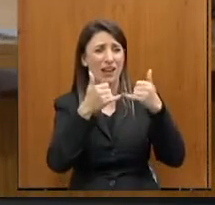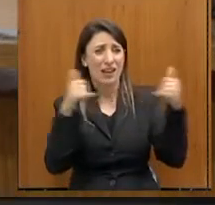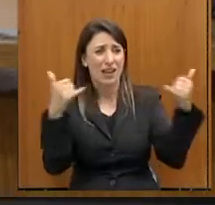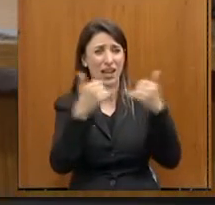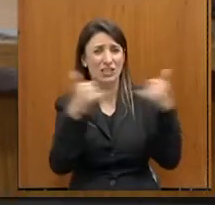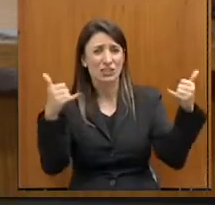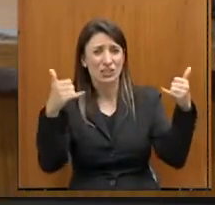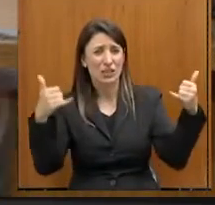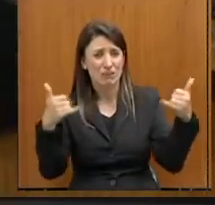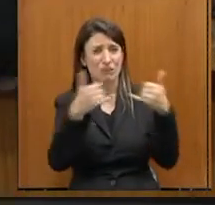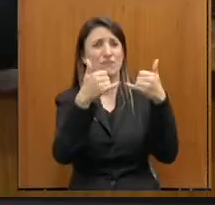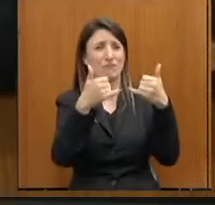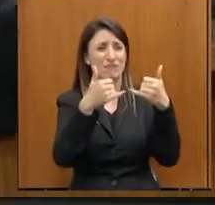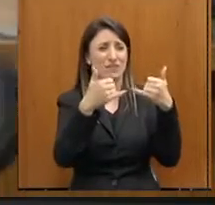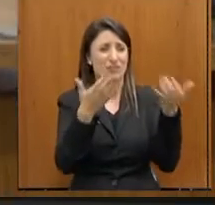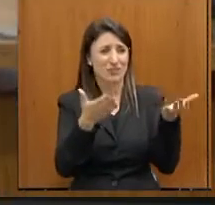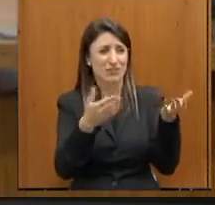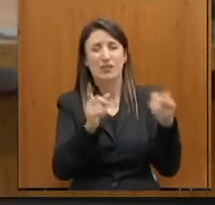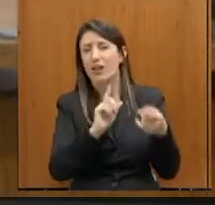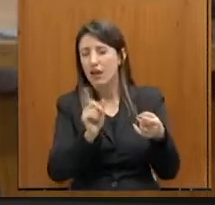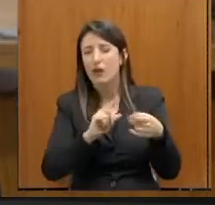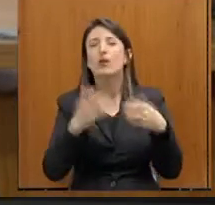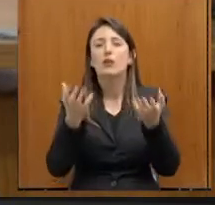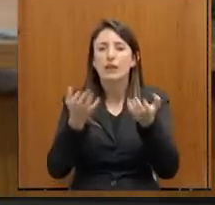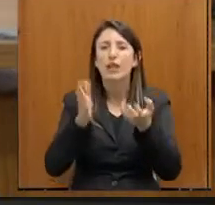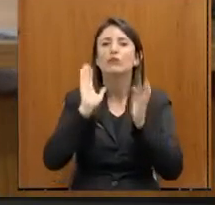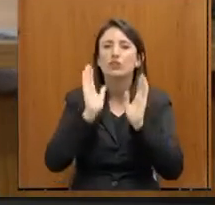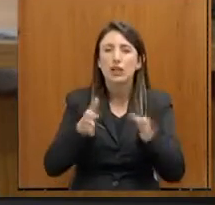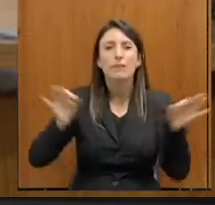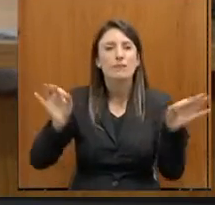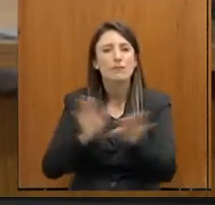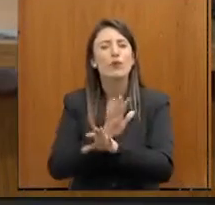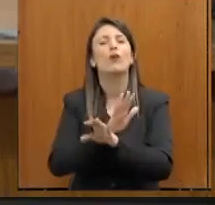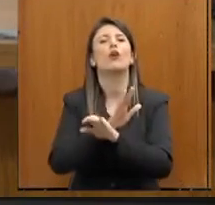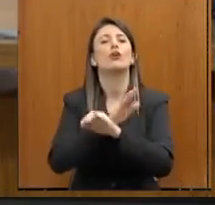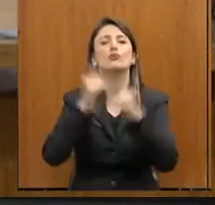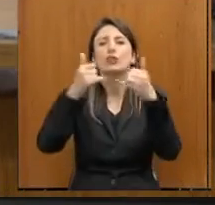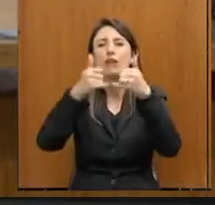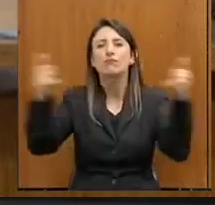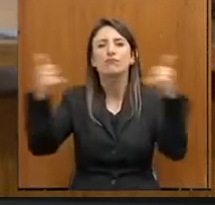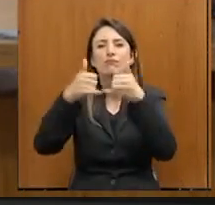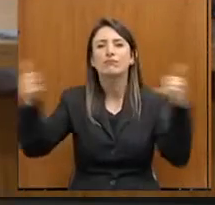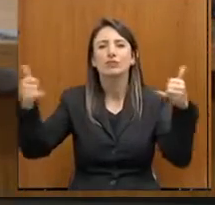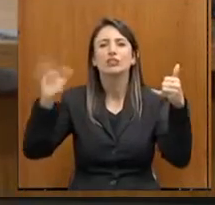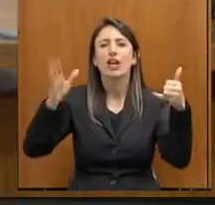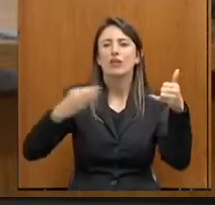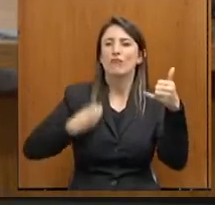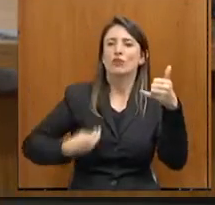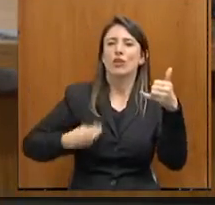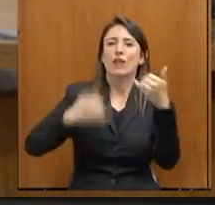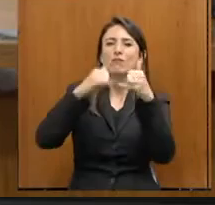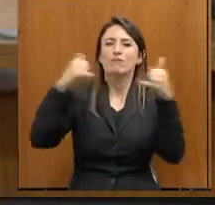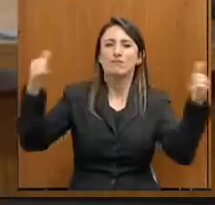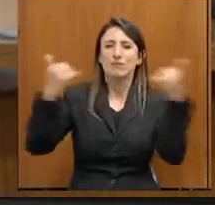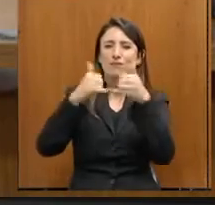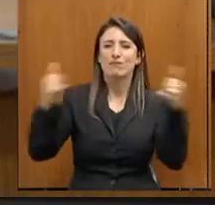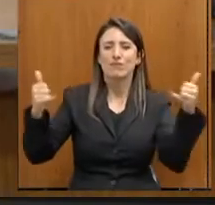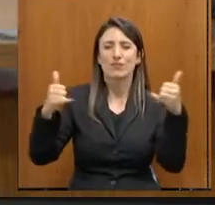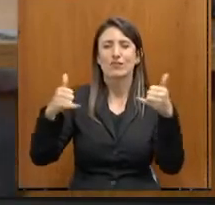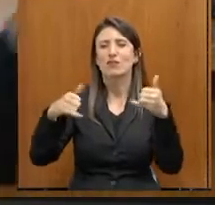conexão disponível para quem quiser investir no norte de Minas Deputado de um pedreiro em